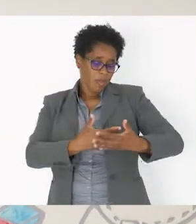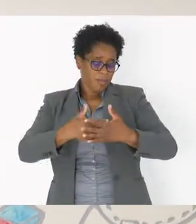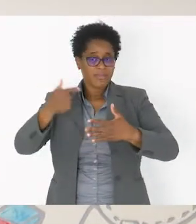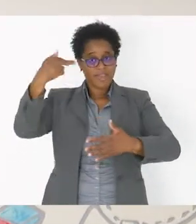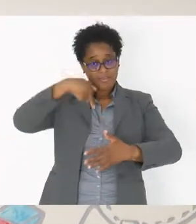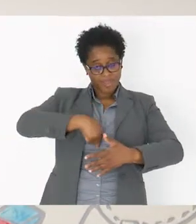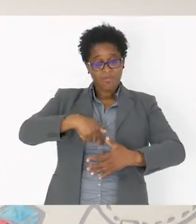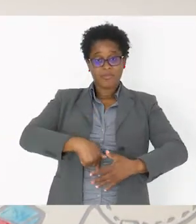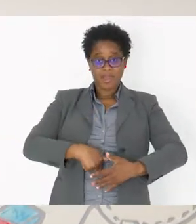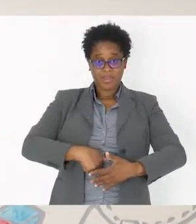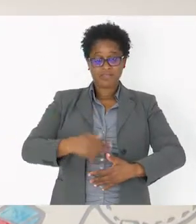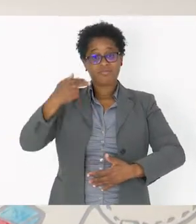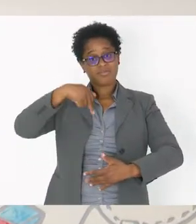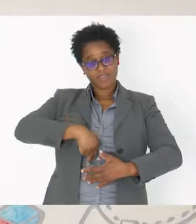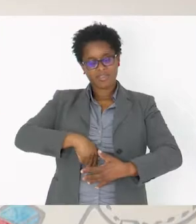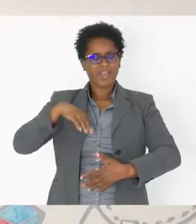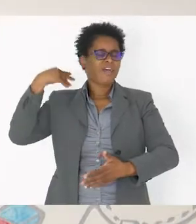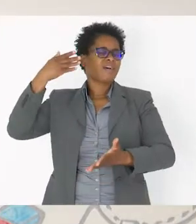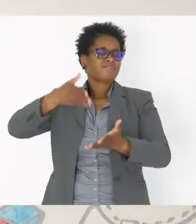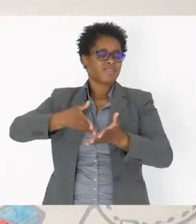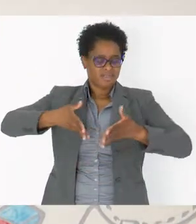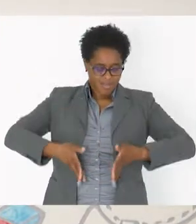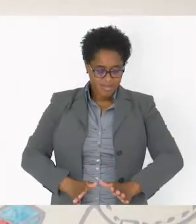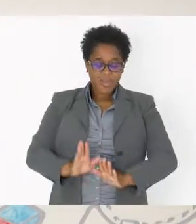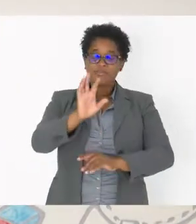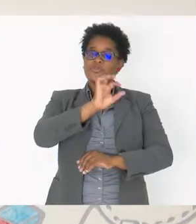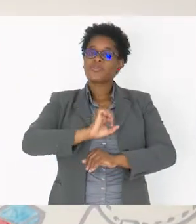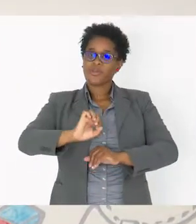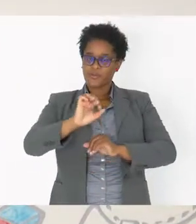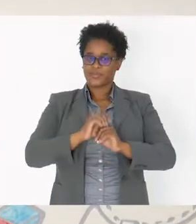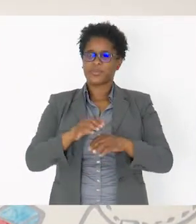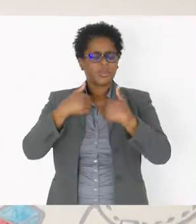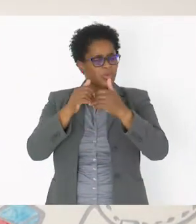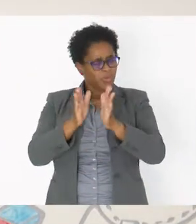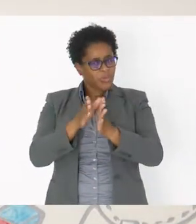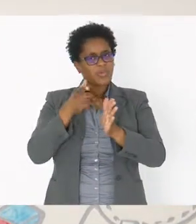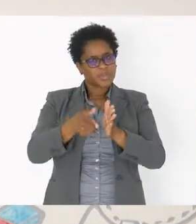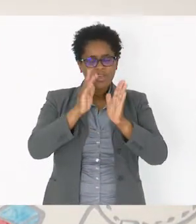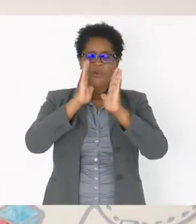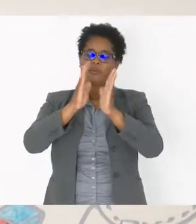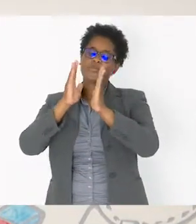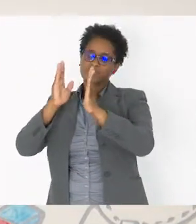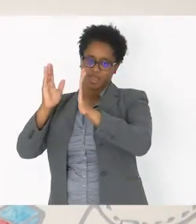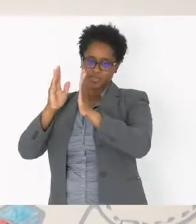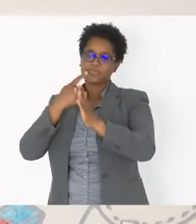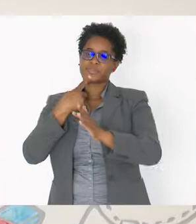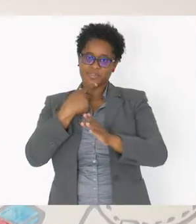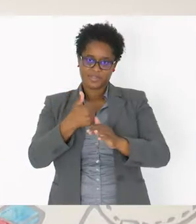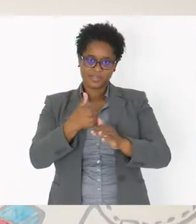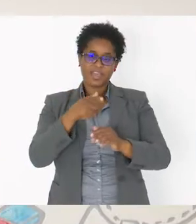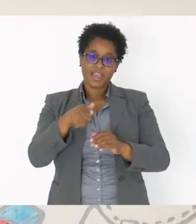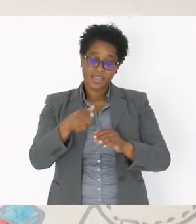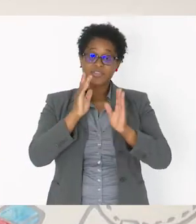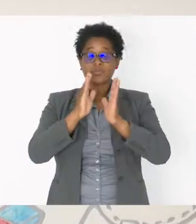barriga, certo? Até o seu nascimento, tudo isto é um processo, certo? A